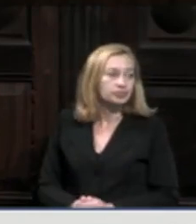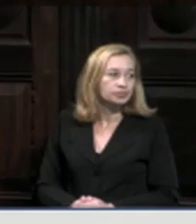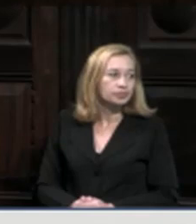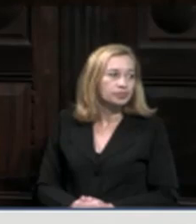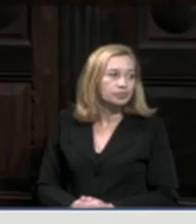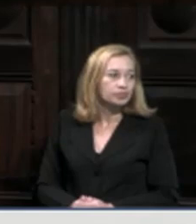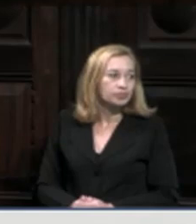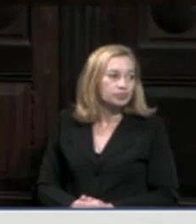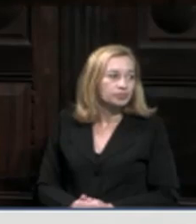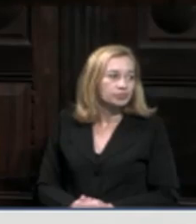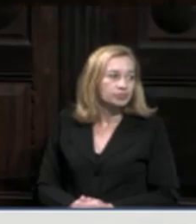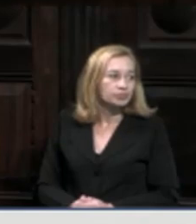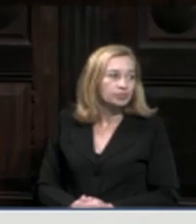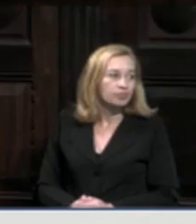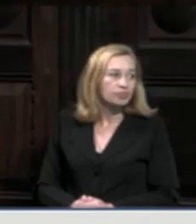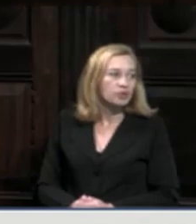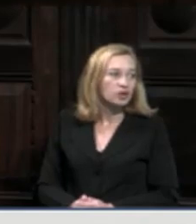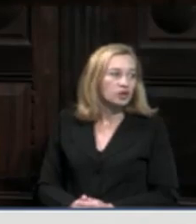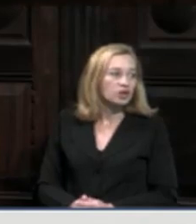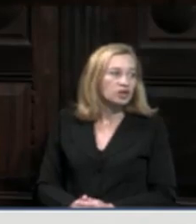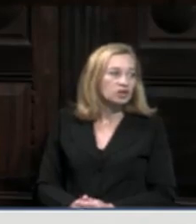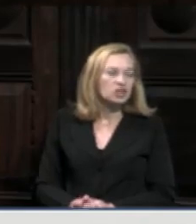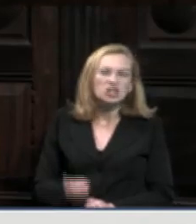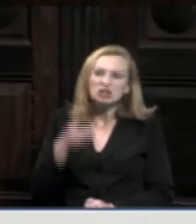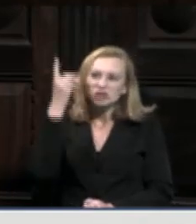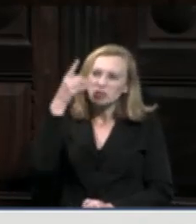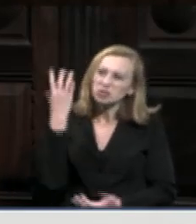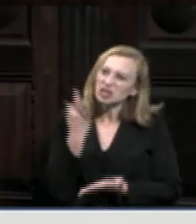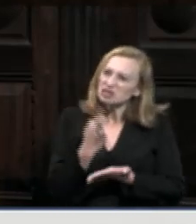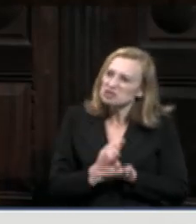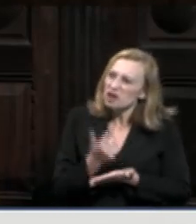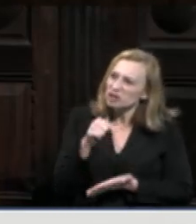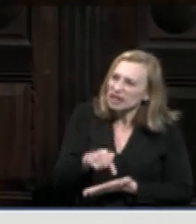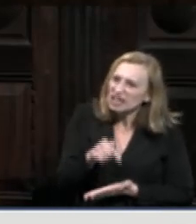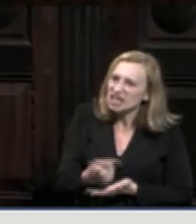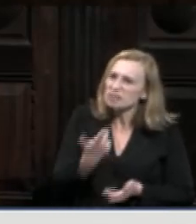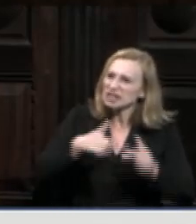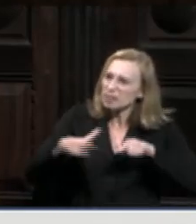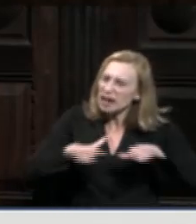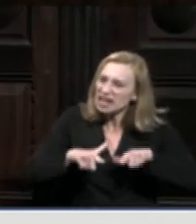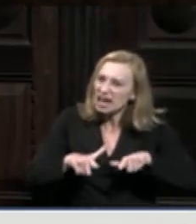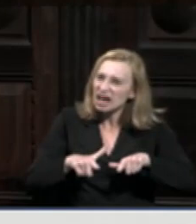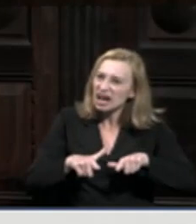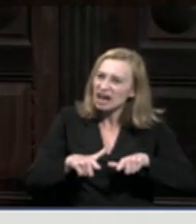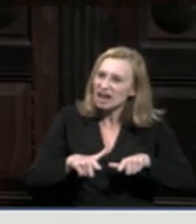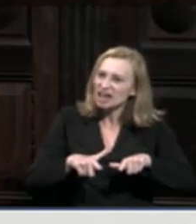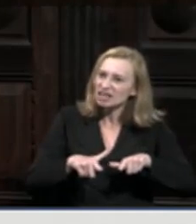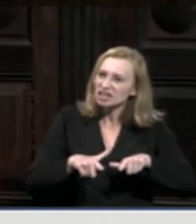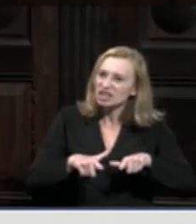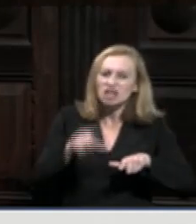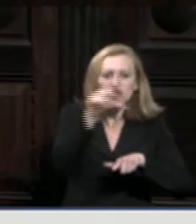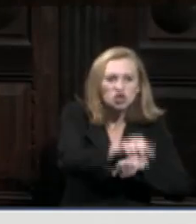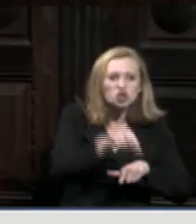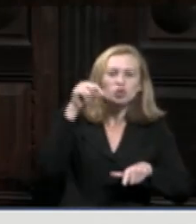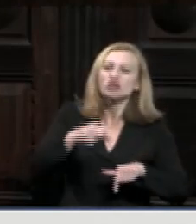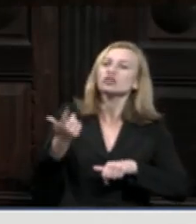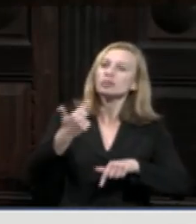E aí o deputado não comparece aqui para trabalhar, que foi eleito para isto?